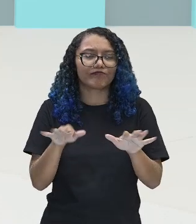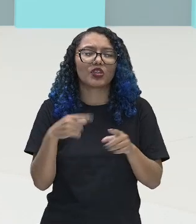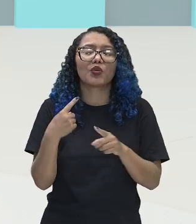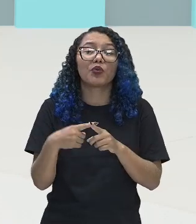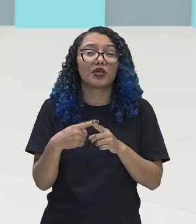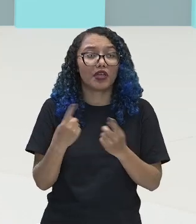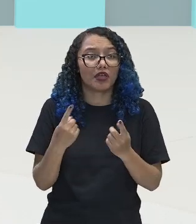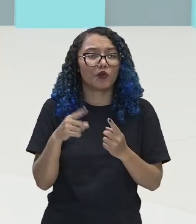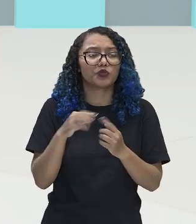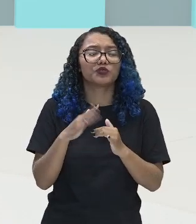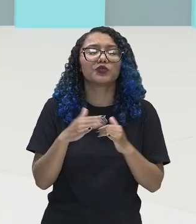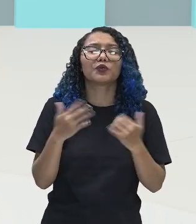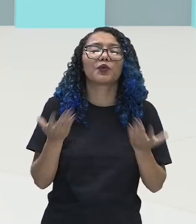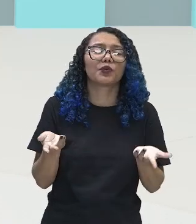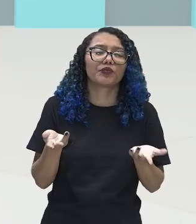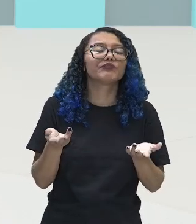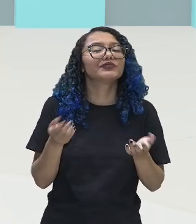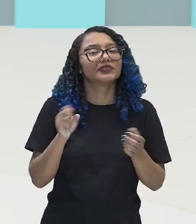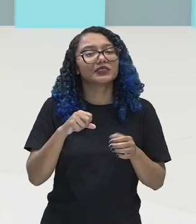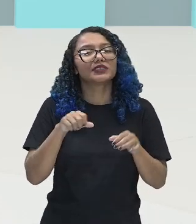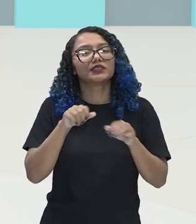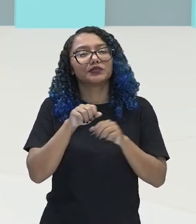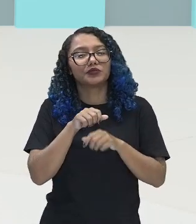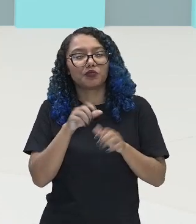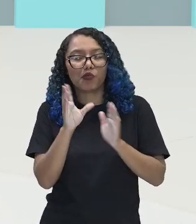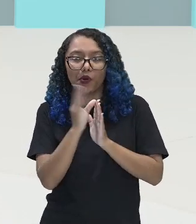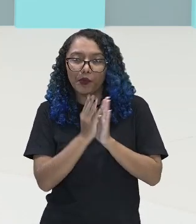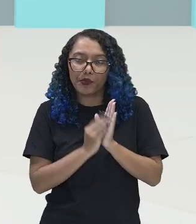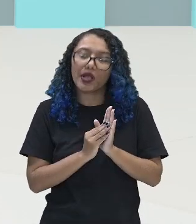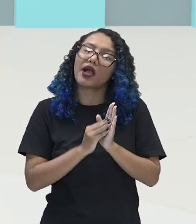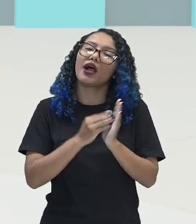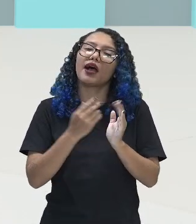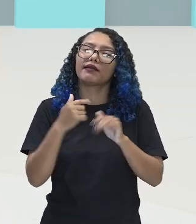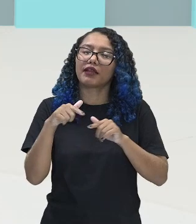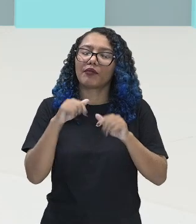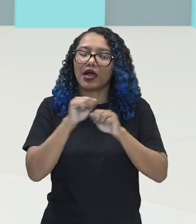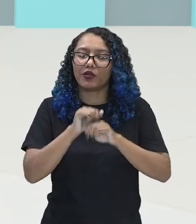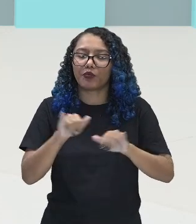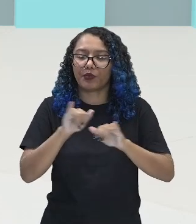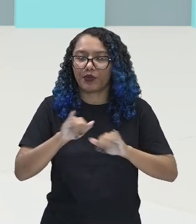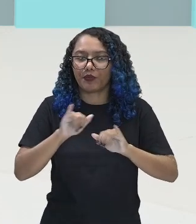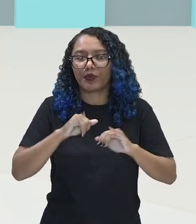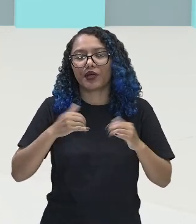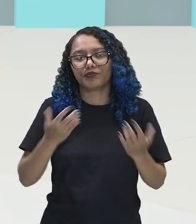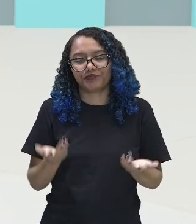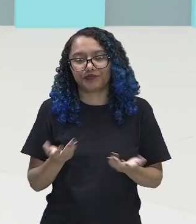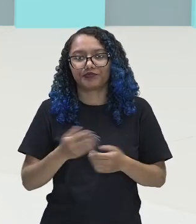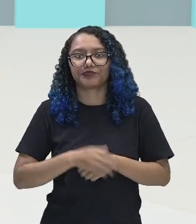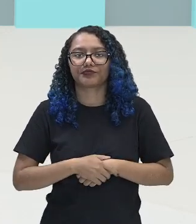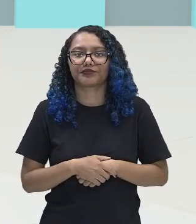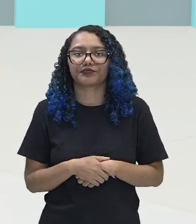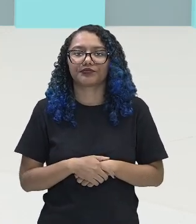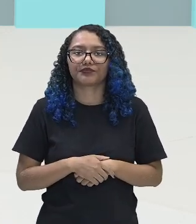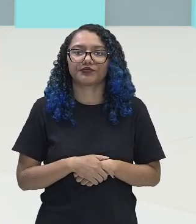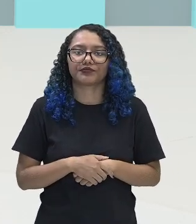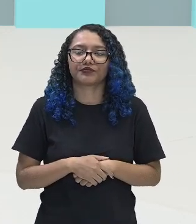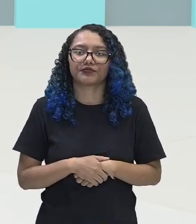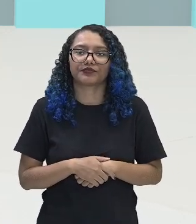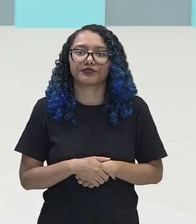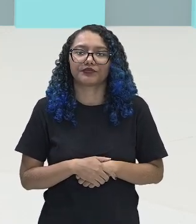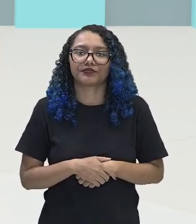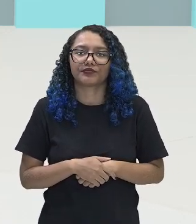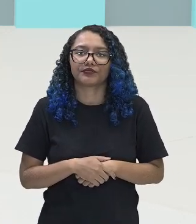o objetivo do YouTube é que você espalhe o seu conteúdo, né? Então ela tem esse trabalho lá para falar da literatura também indígena,